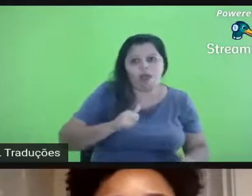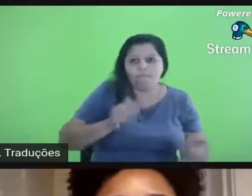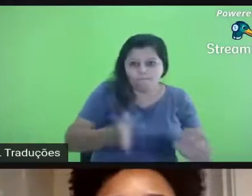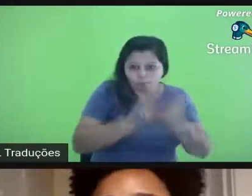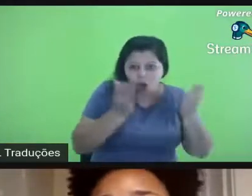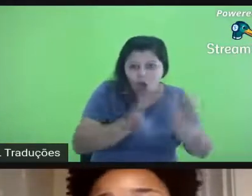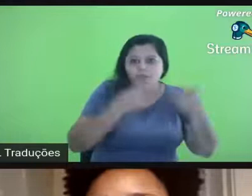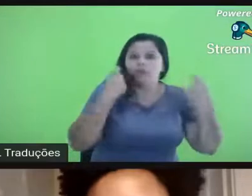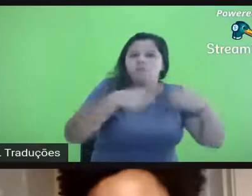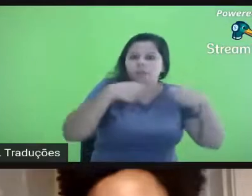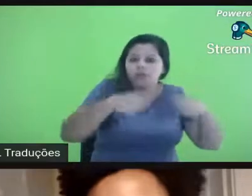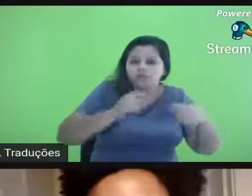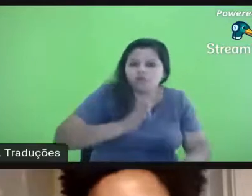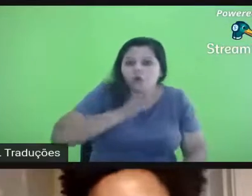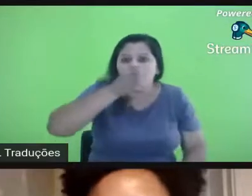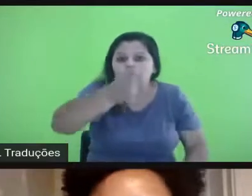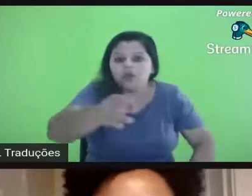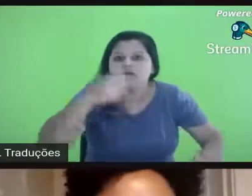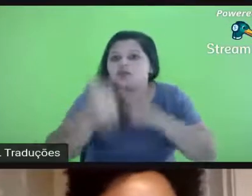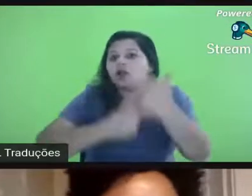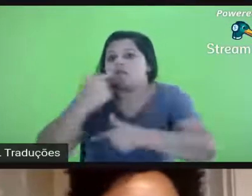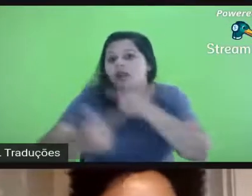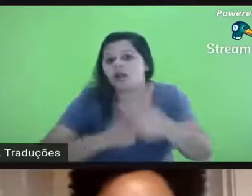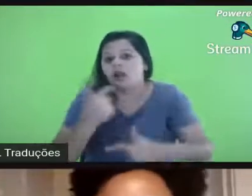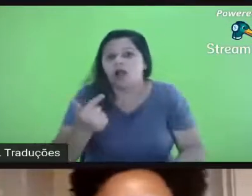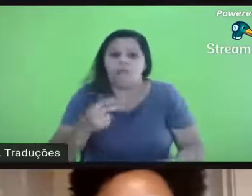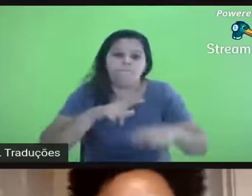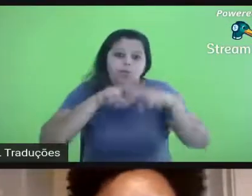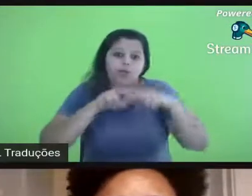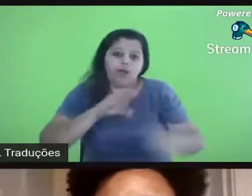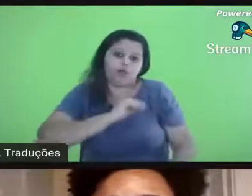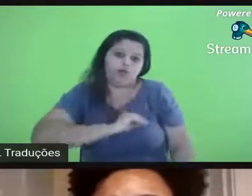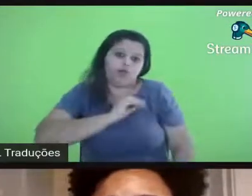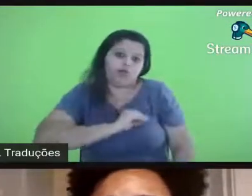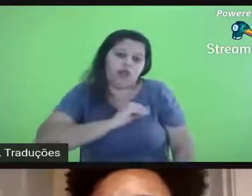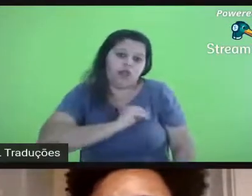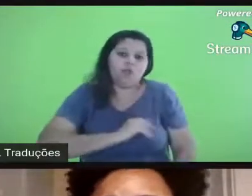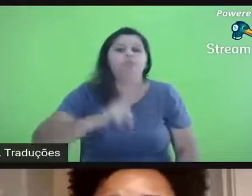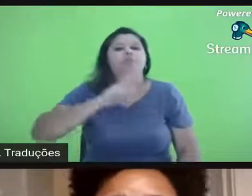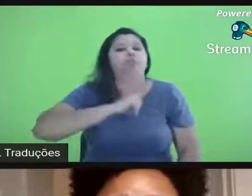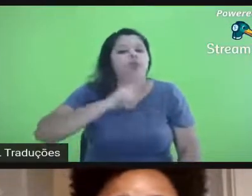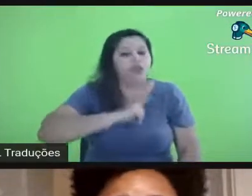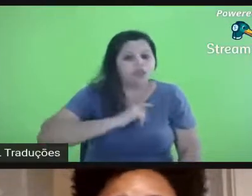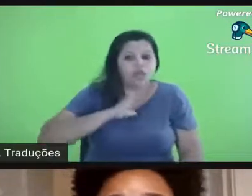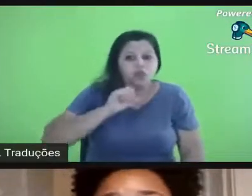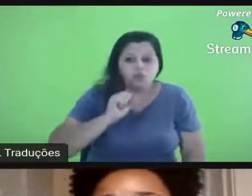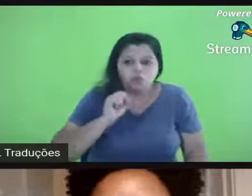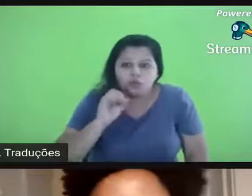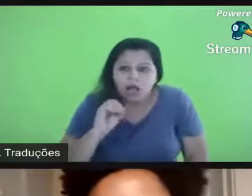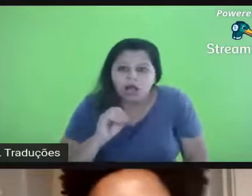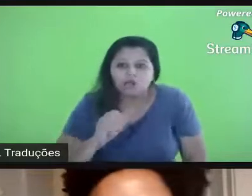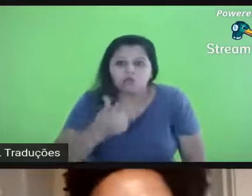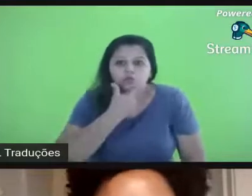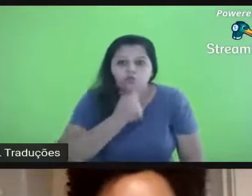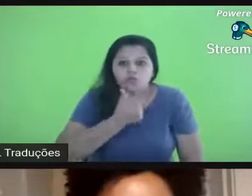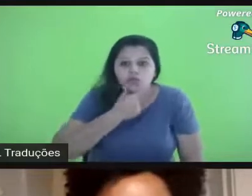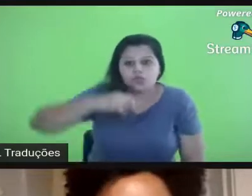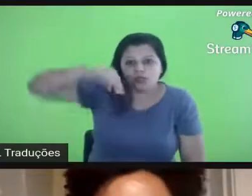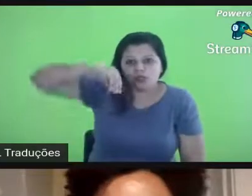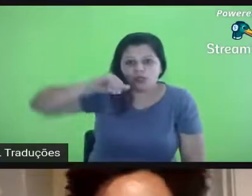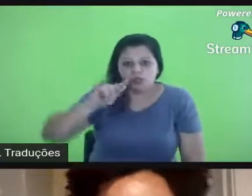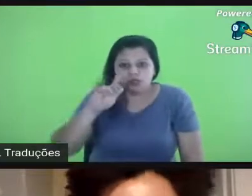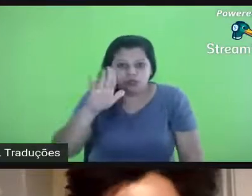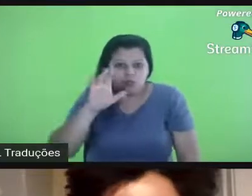trazendo o seu sustento. Né? A gente tem um caso de Recife, do menino Miguel, onde a sua mãe teve